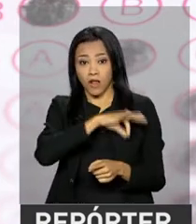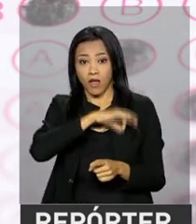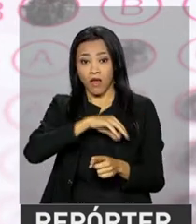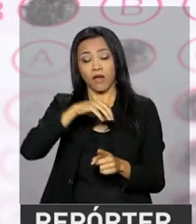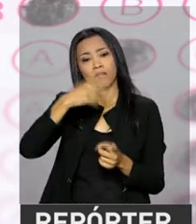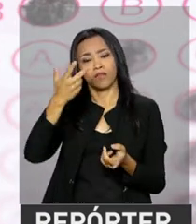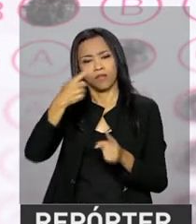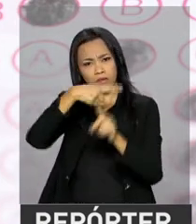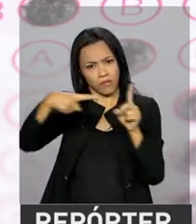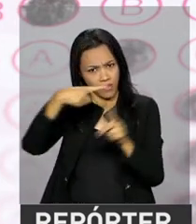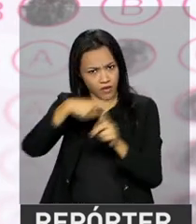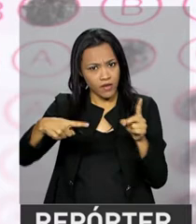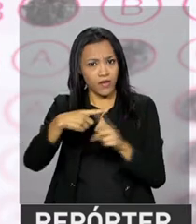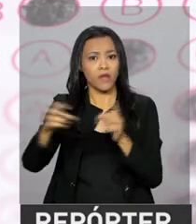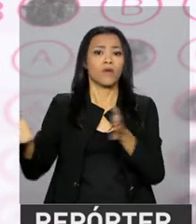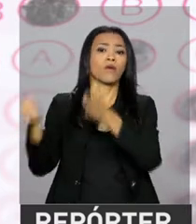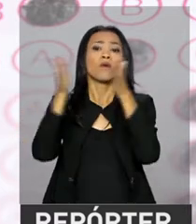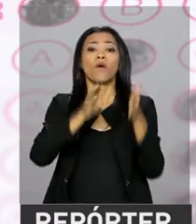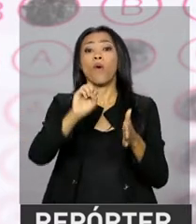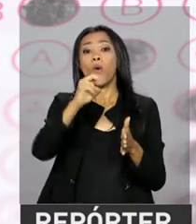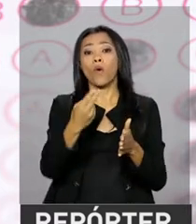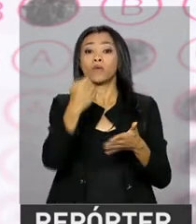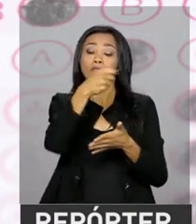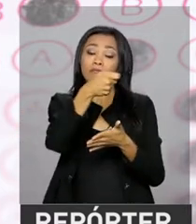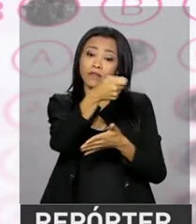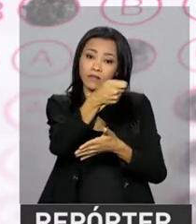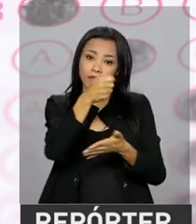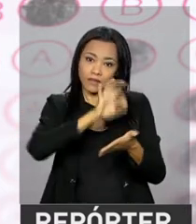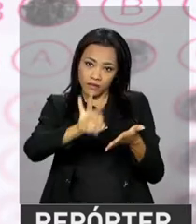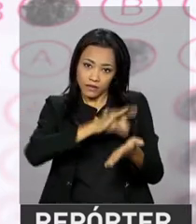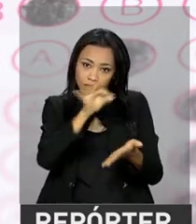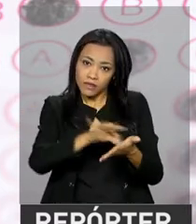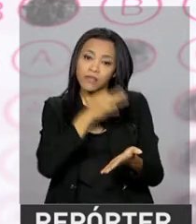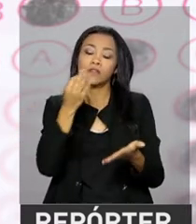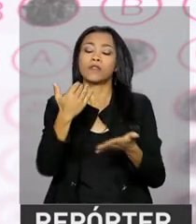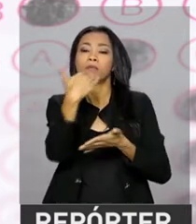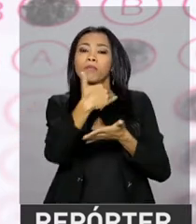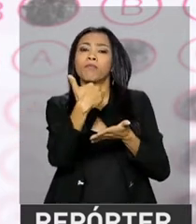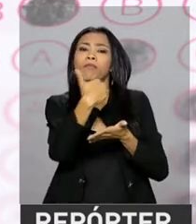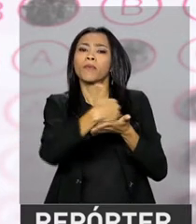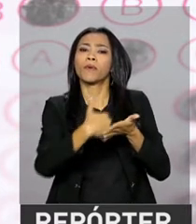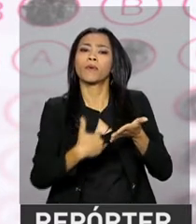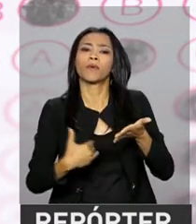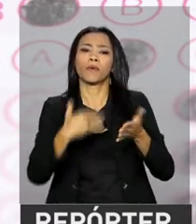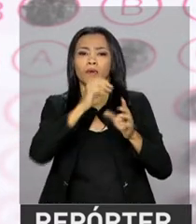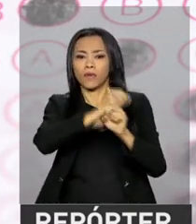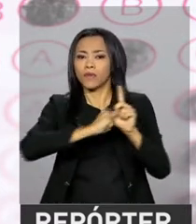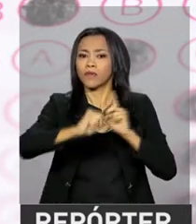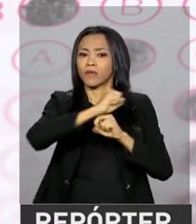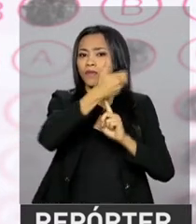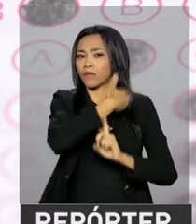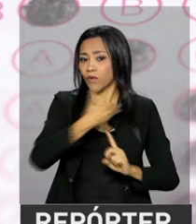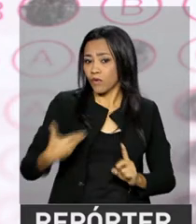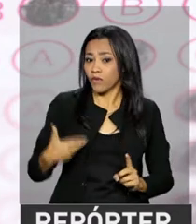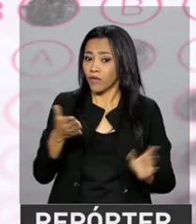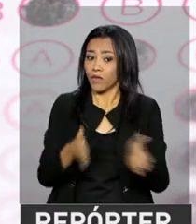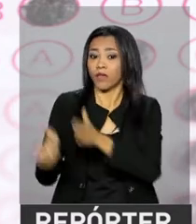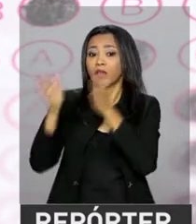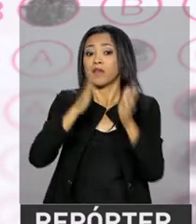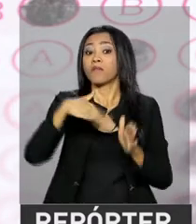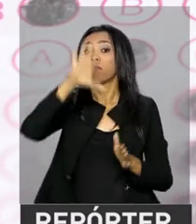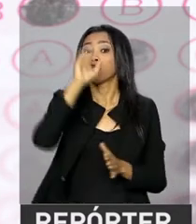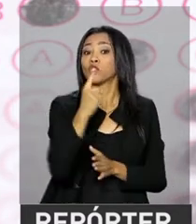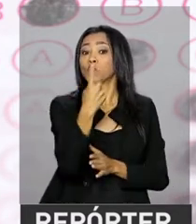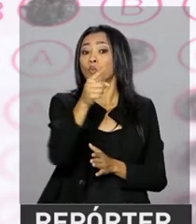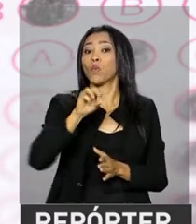ou estar inscritos no cadastro único de programas sociais do governo federal e mais de 1 milhão e 400 mil inscrições